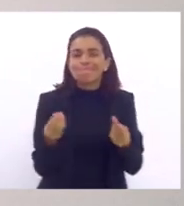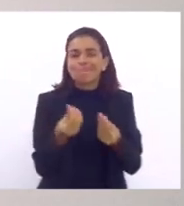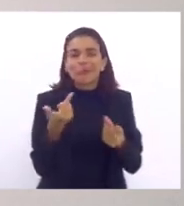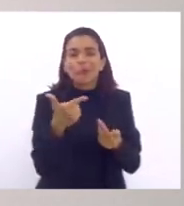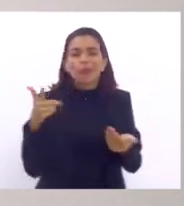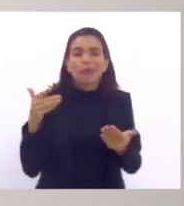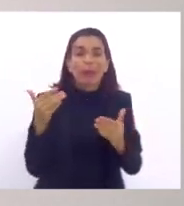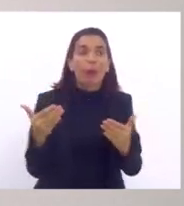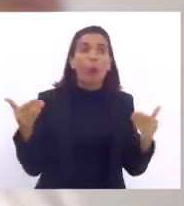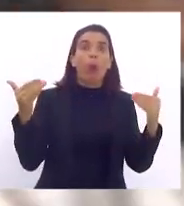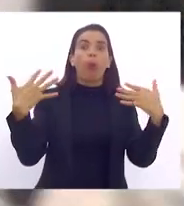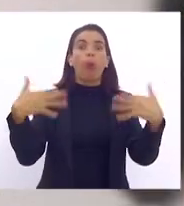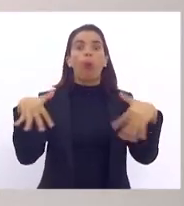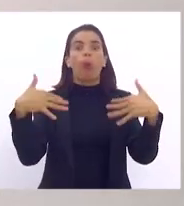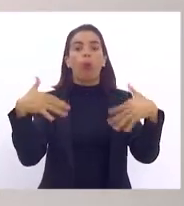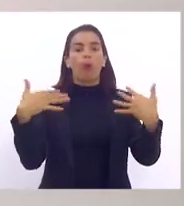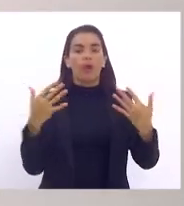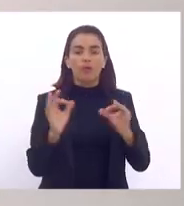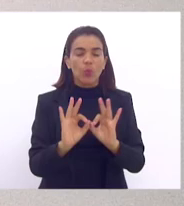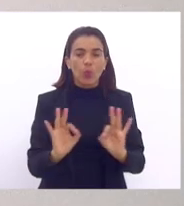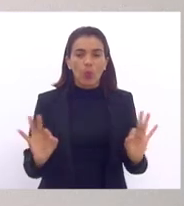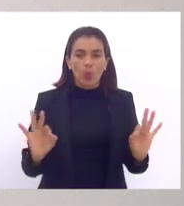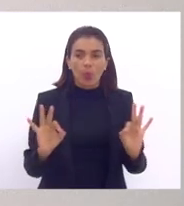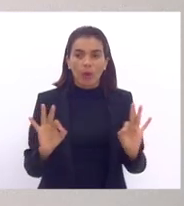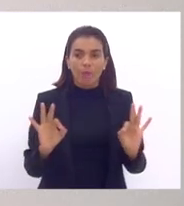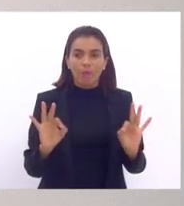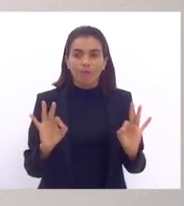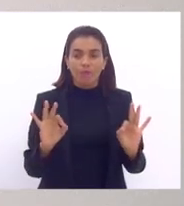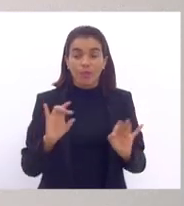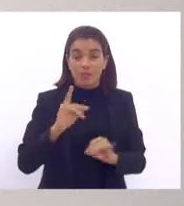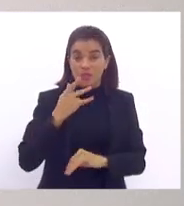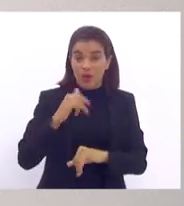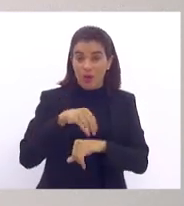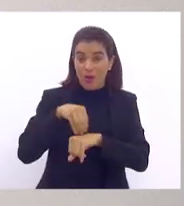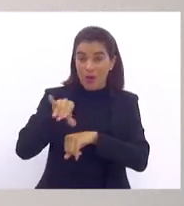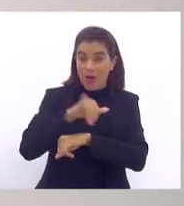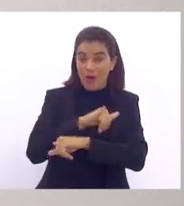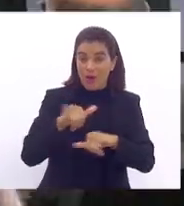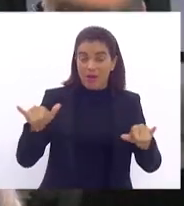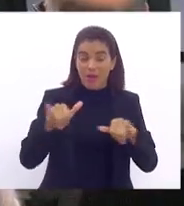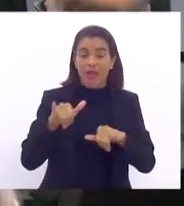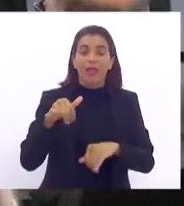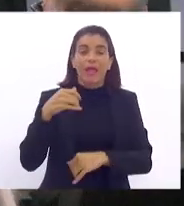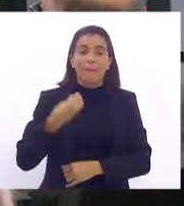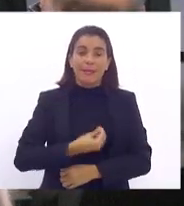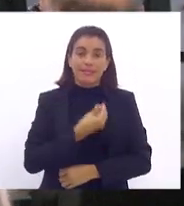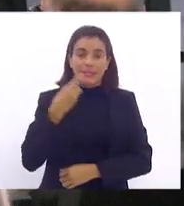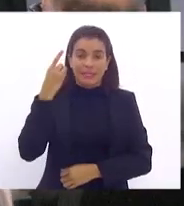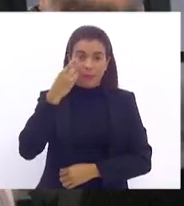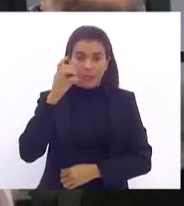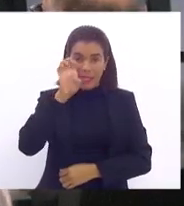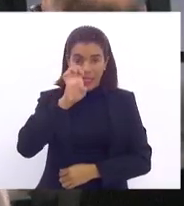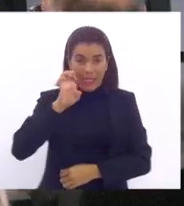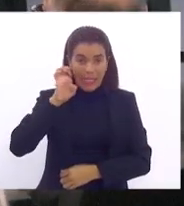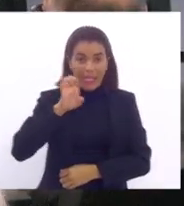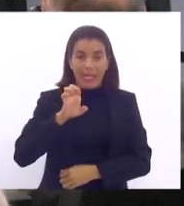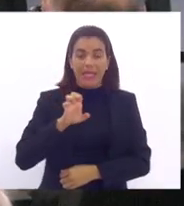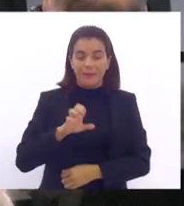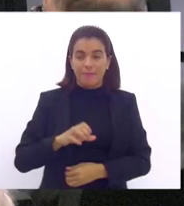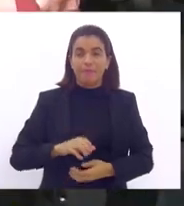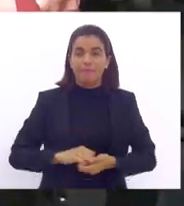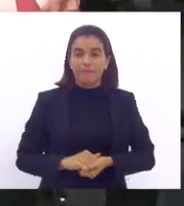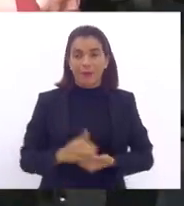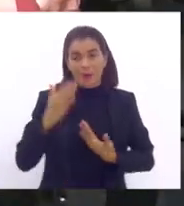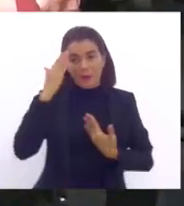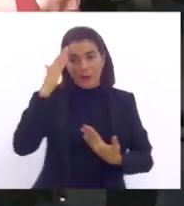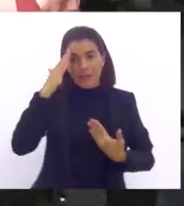relevância né Sem Grande relevância com incenso só registrar a presença da deputada Élica taqu moto acaba de chegar aqui na na palestra